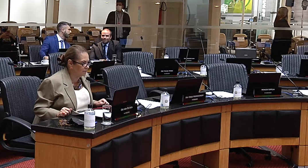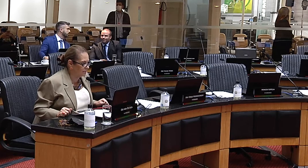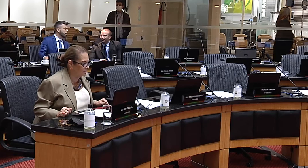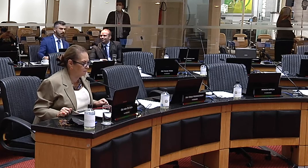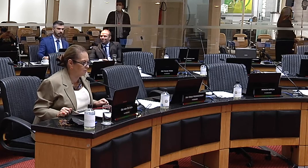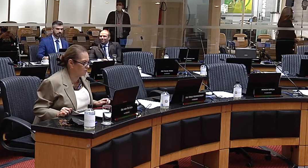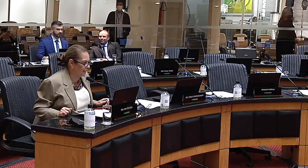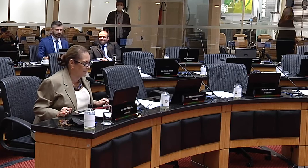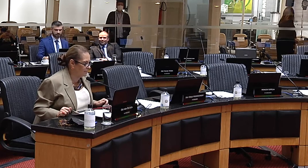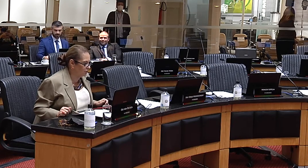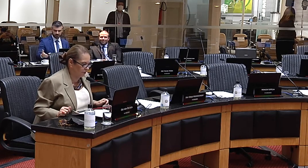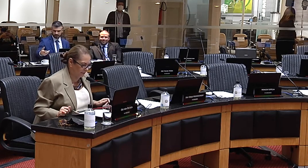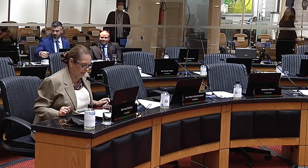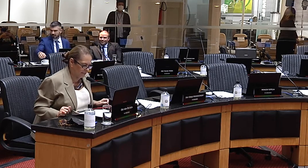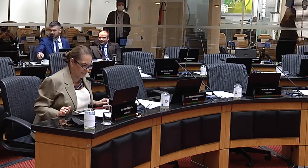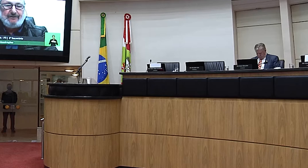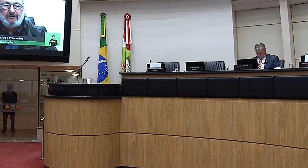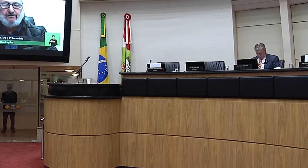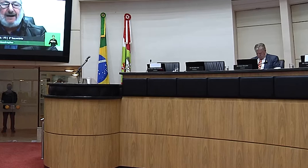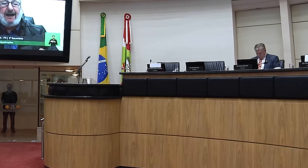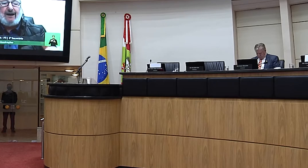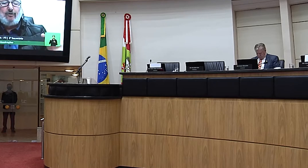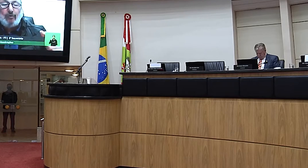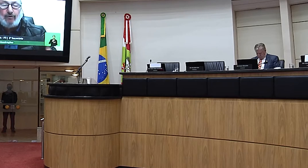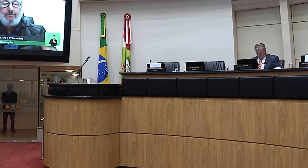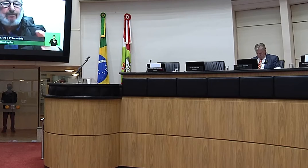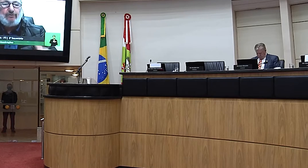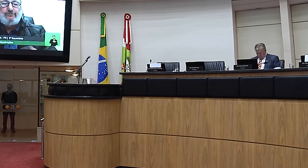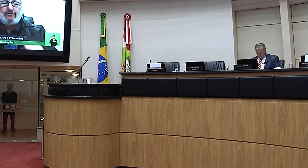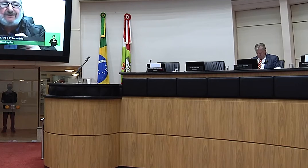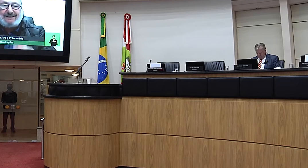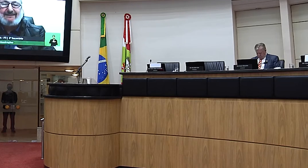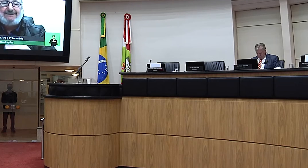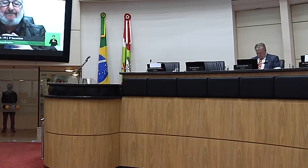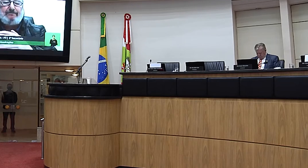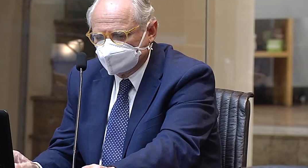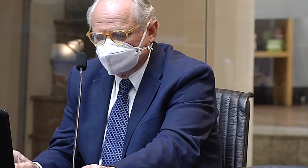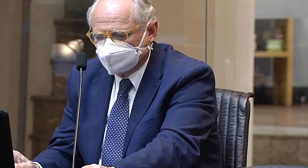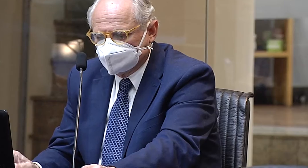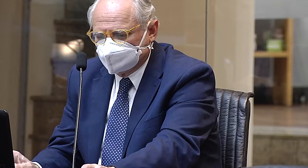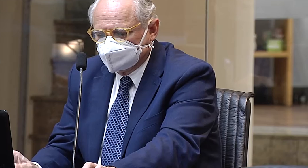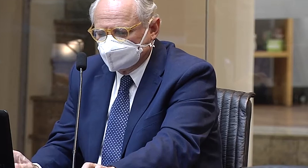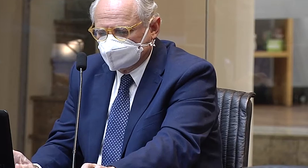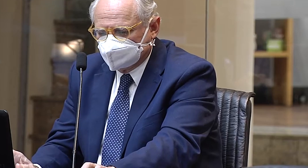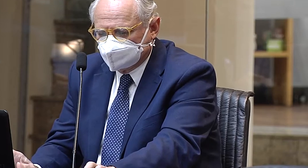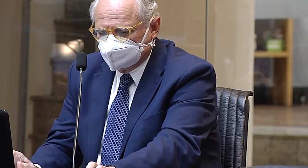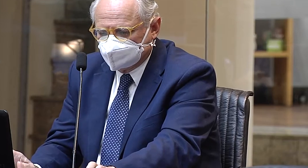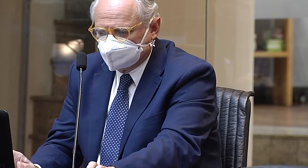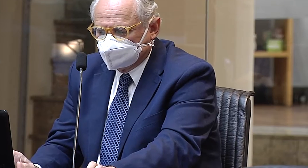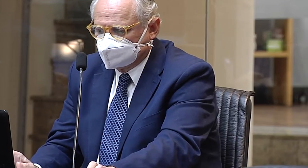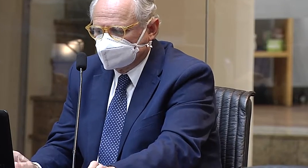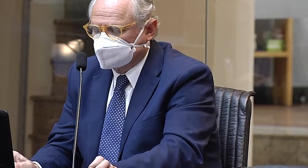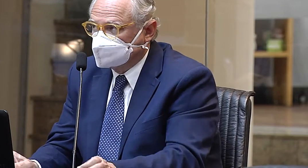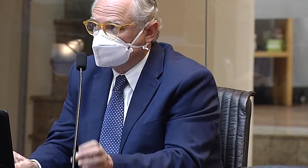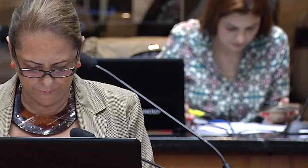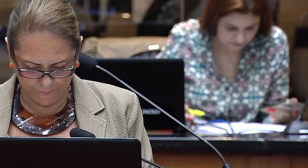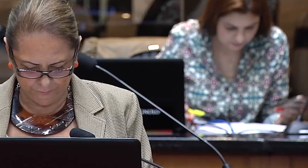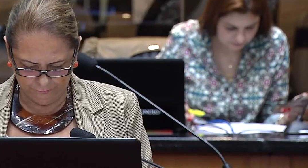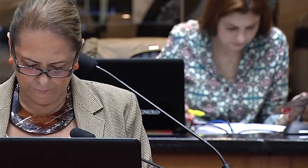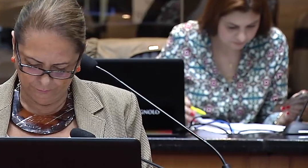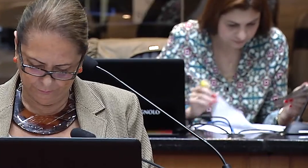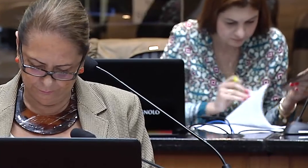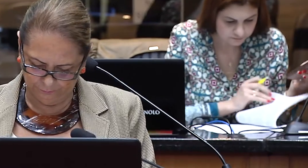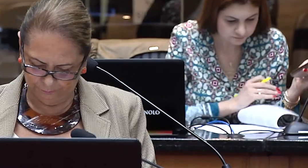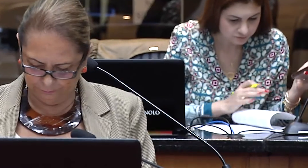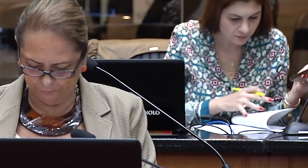remoções judiciais ou extrajudiciais em imóveis que sirvam para moradia ou que tenham se tornado produtivos pelo